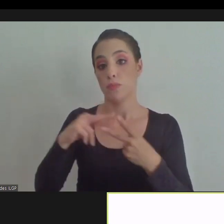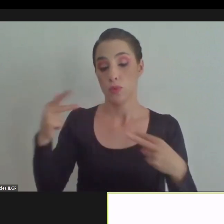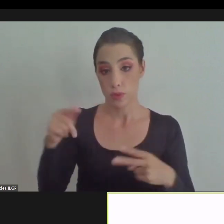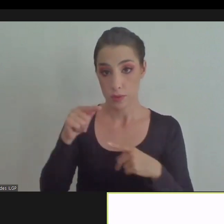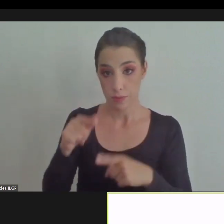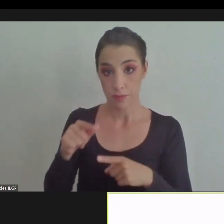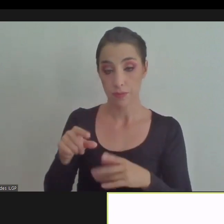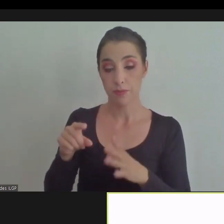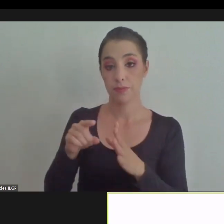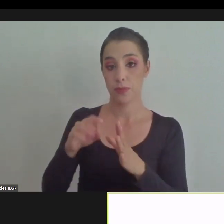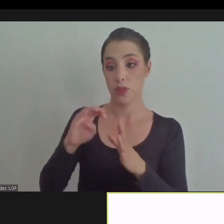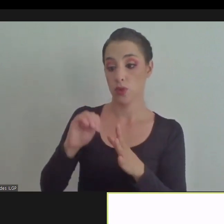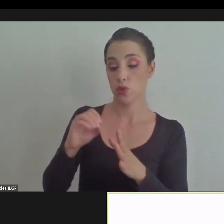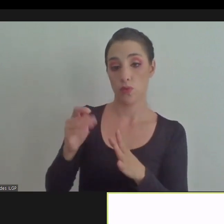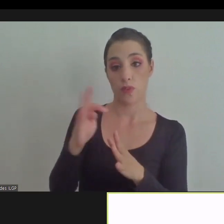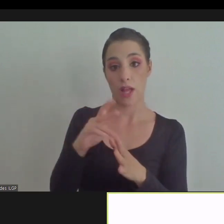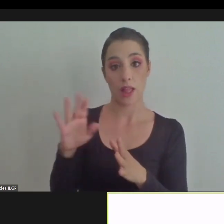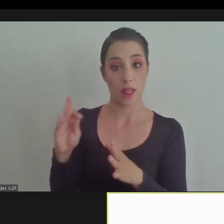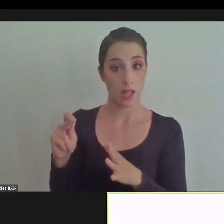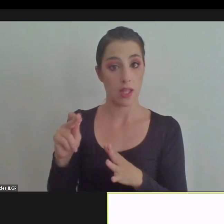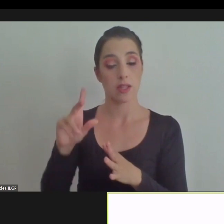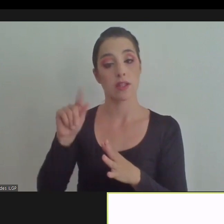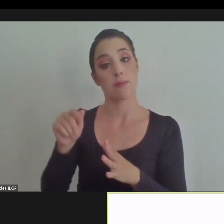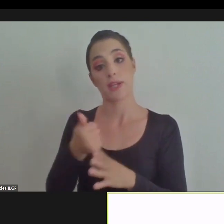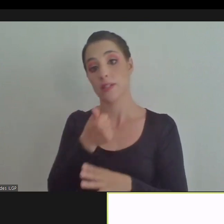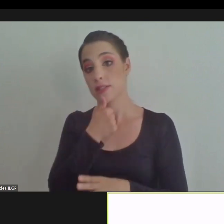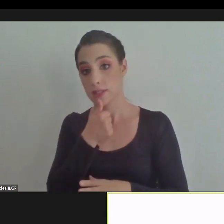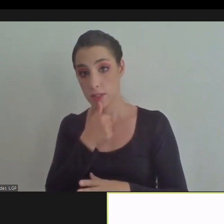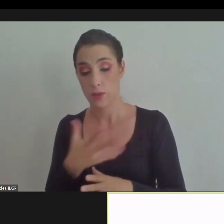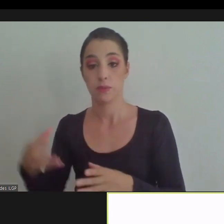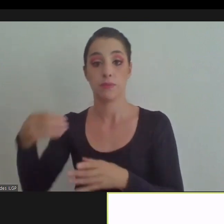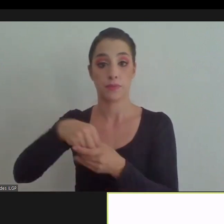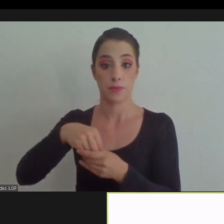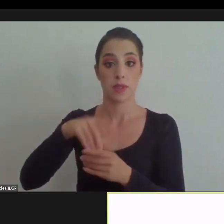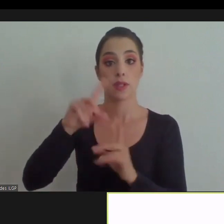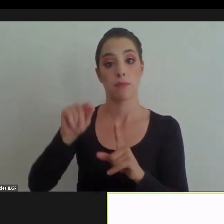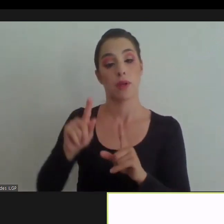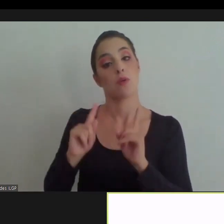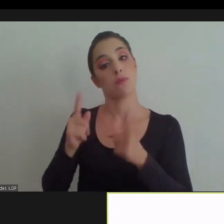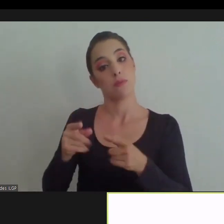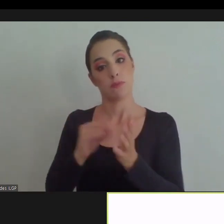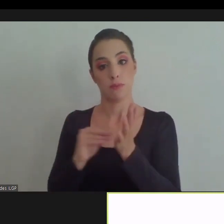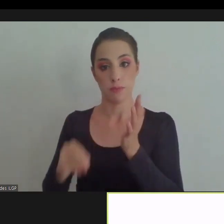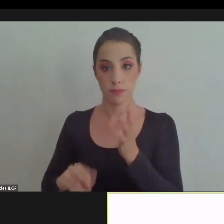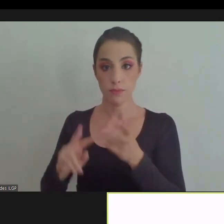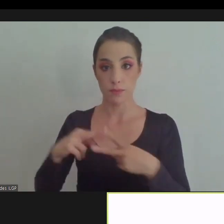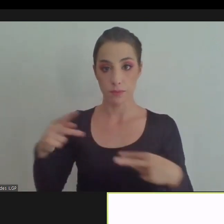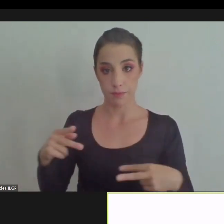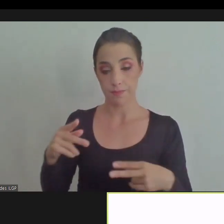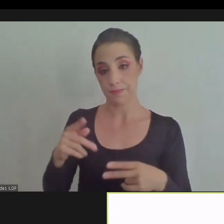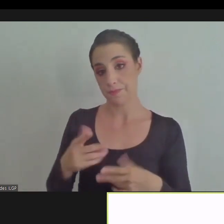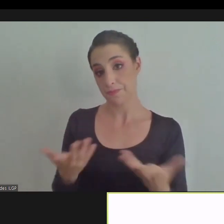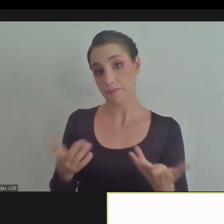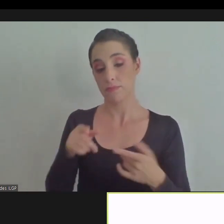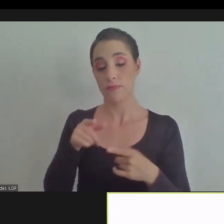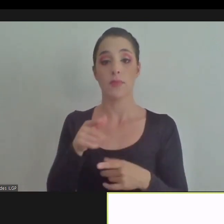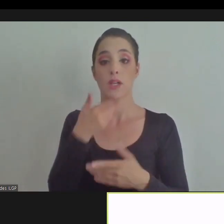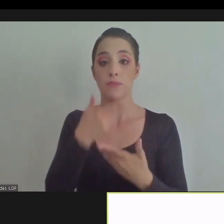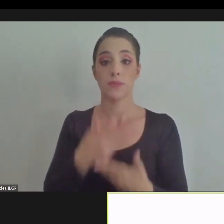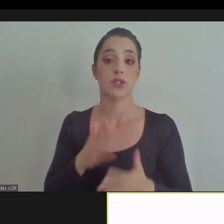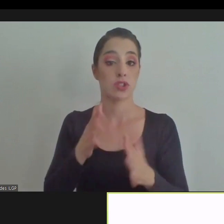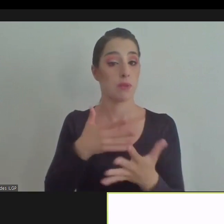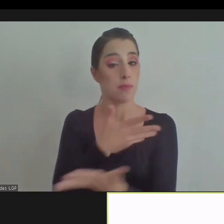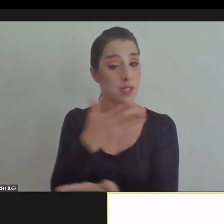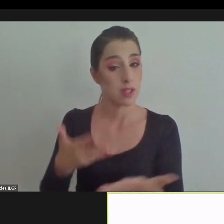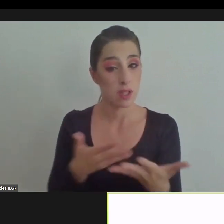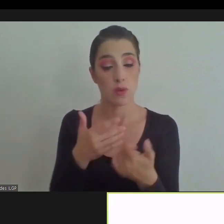da Sofala, também decidiu aderir e implementou a Secretaria Municipal Virtual. É uma experiência que já foi partilhada também com